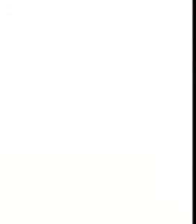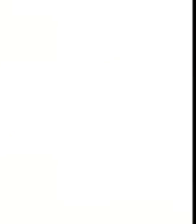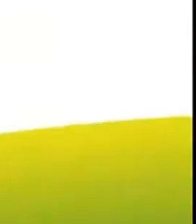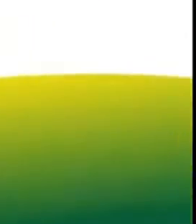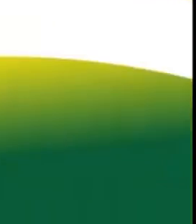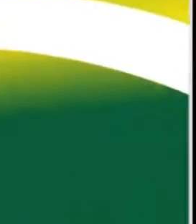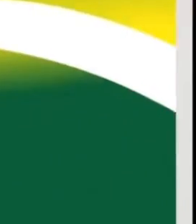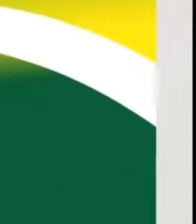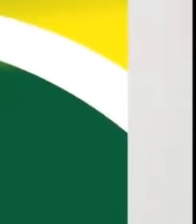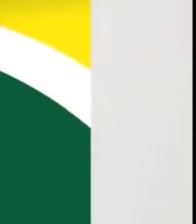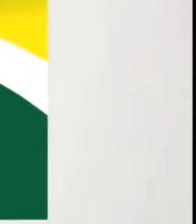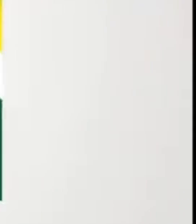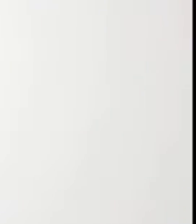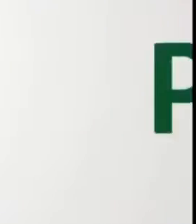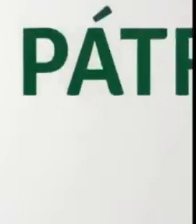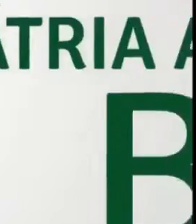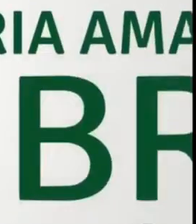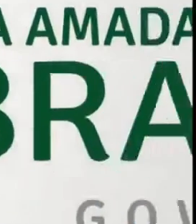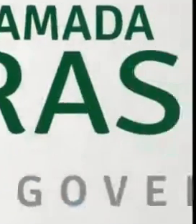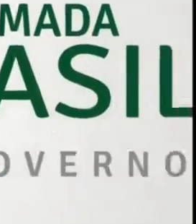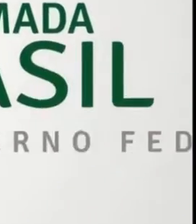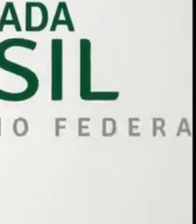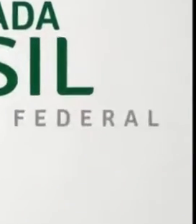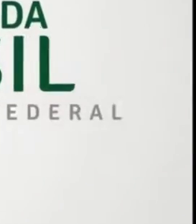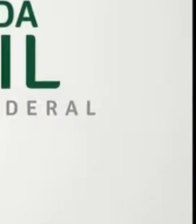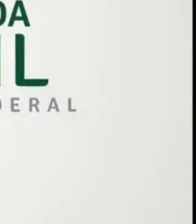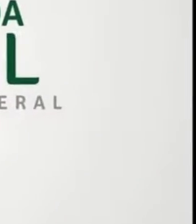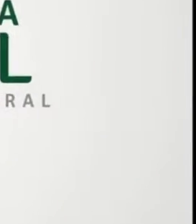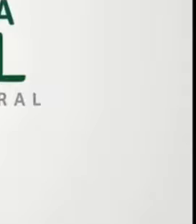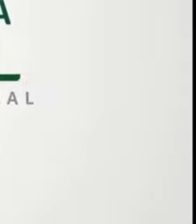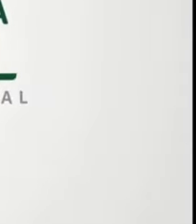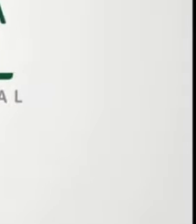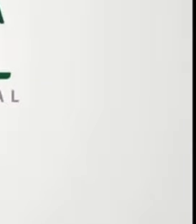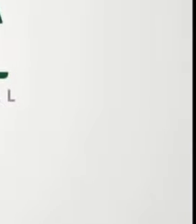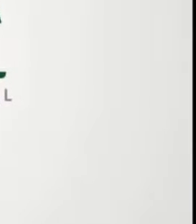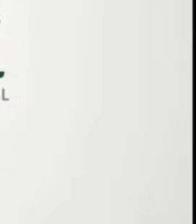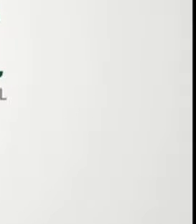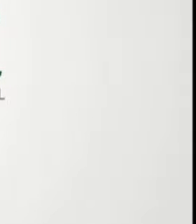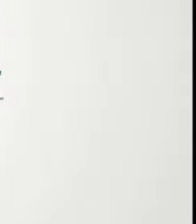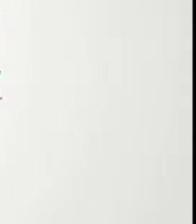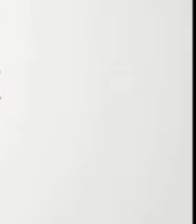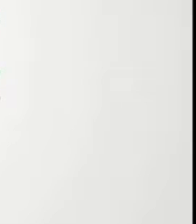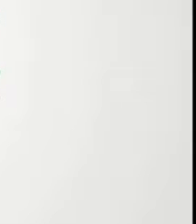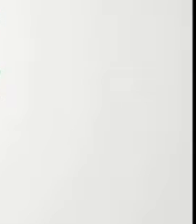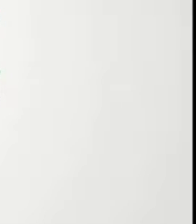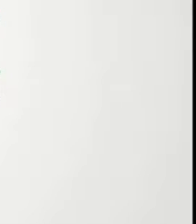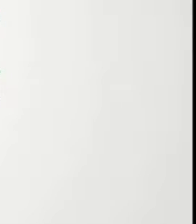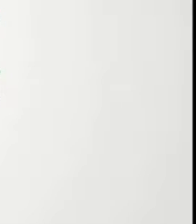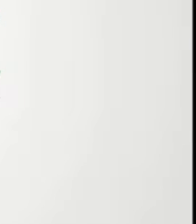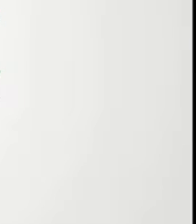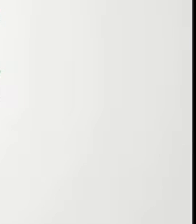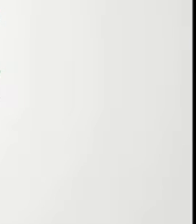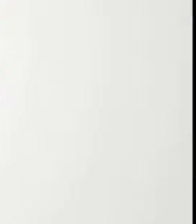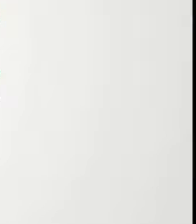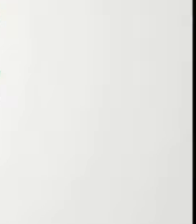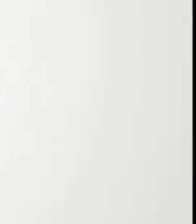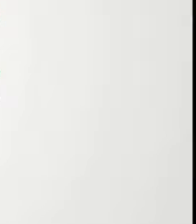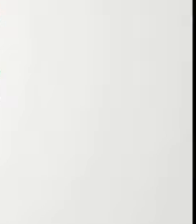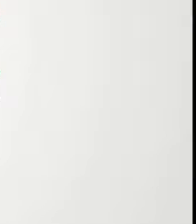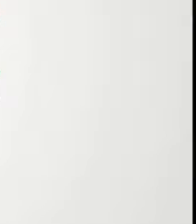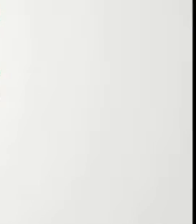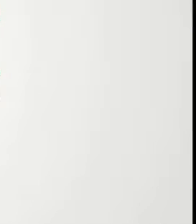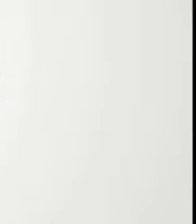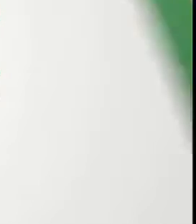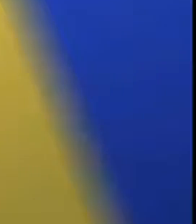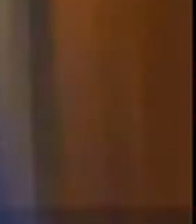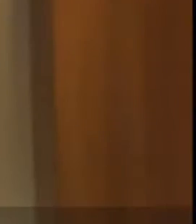Forma-se, neste momento, a Rede Nacional de Rádio e Televisão para o pronunciamento do Presidente da República, Jair